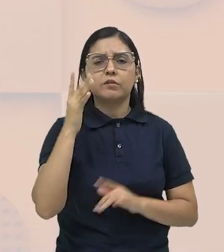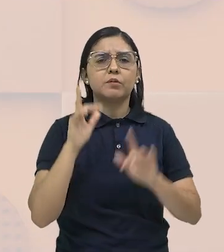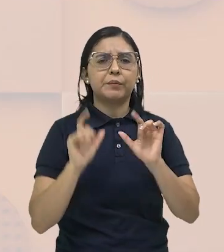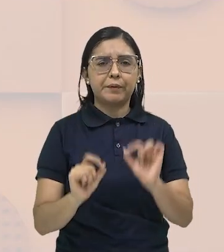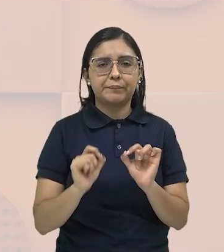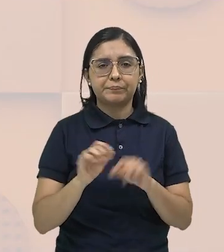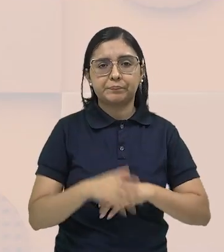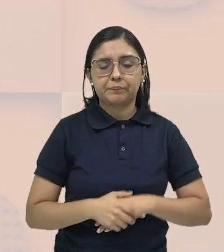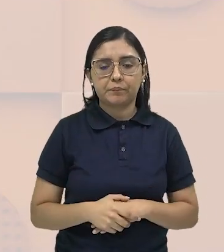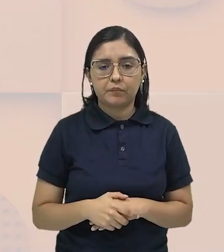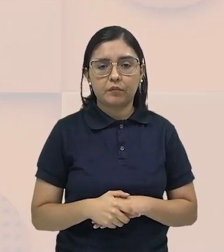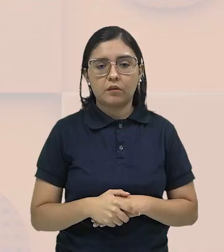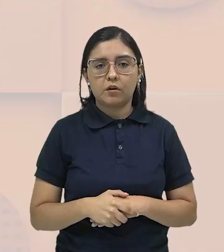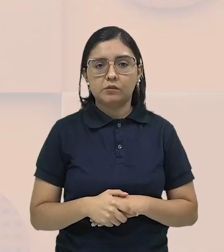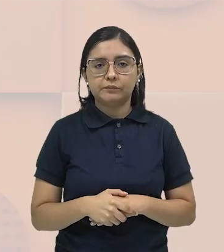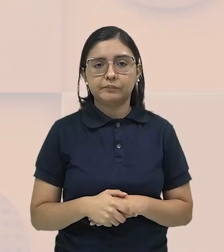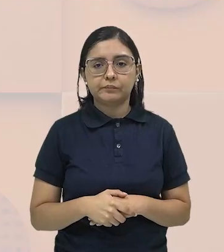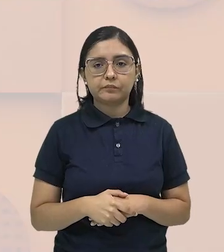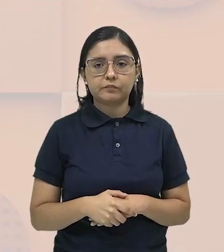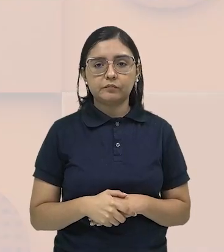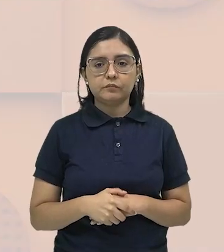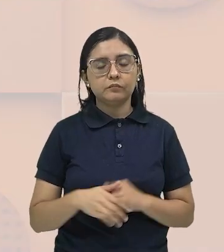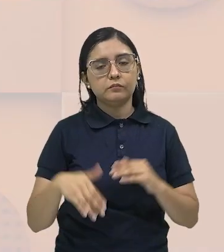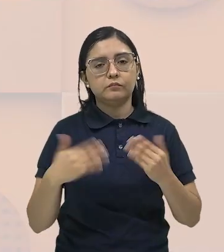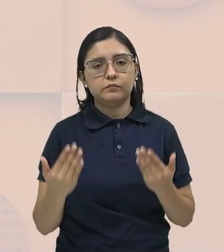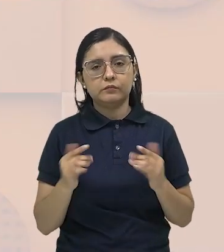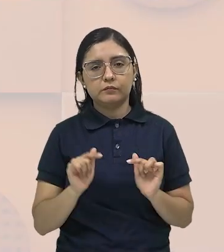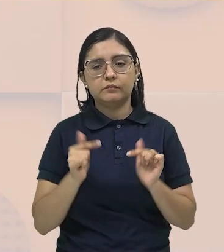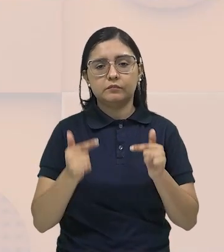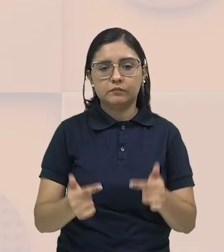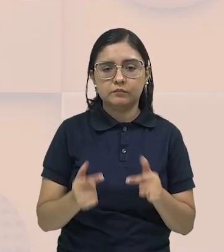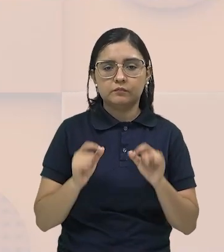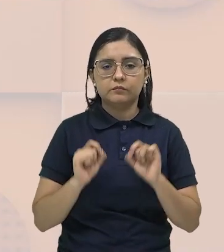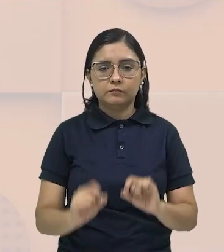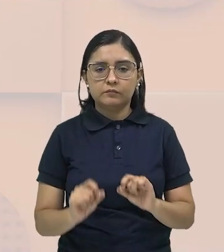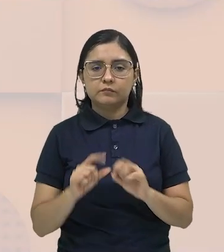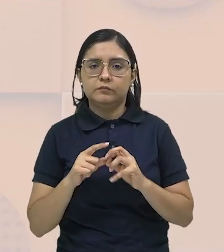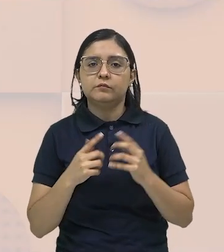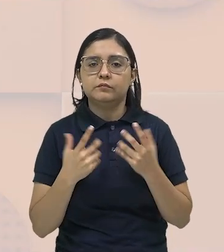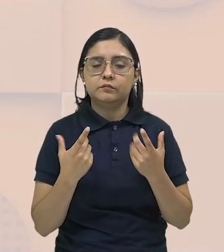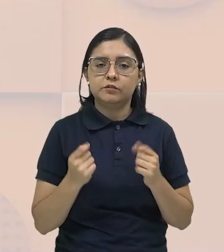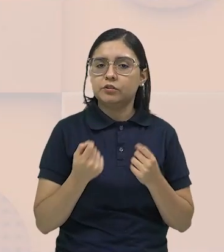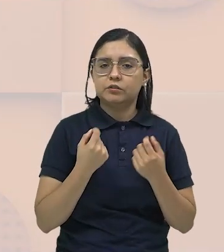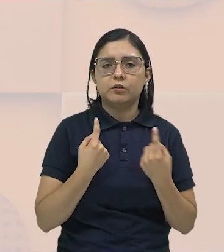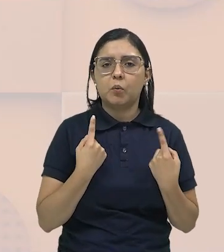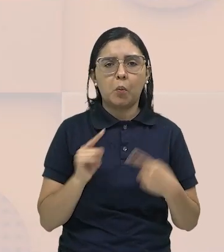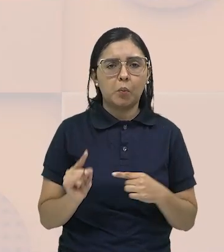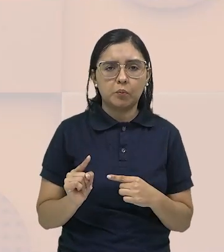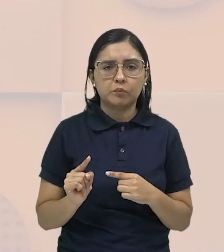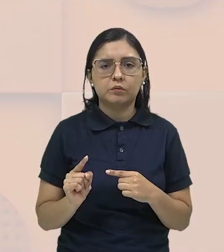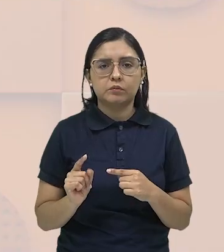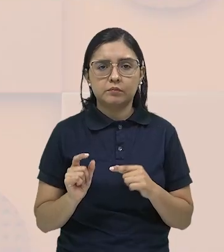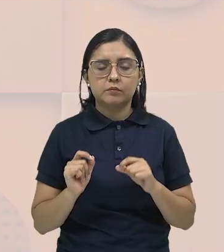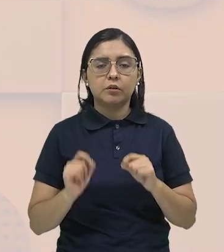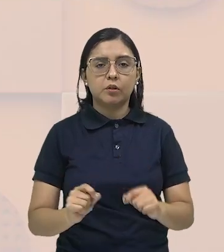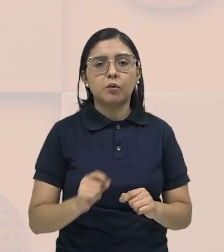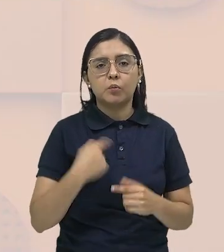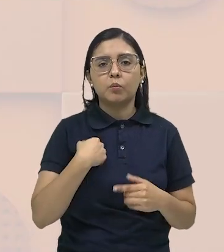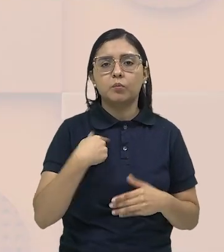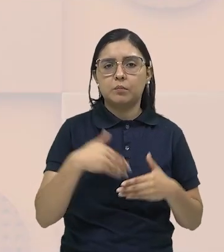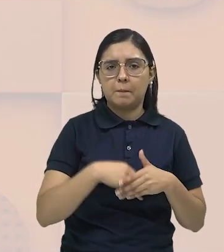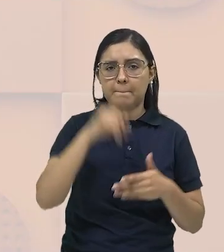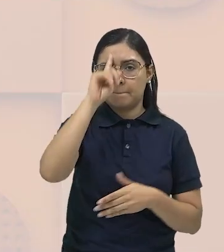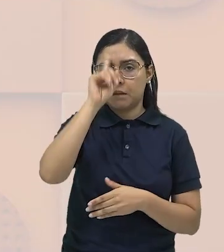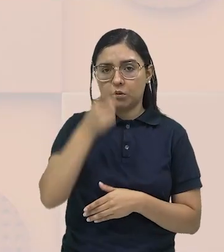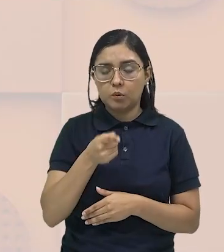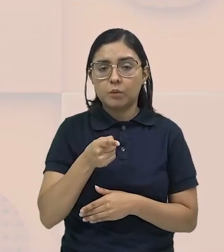quê? Nessa ação de furar o bloqueio continental, de ir contra a determinação de Napoleão Bonaparte e